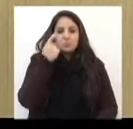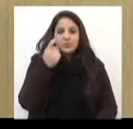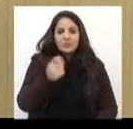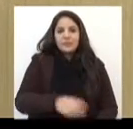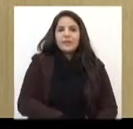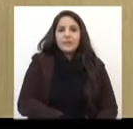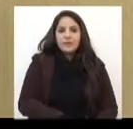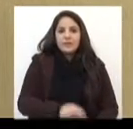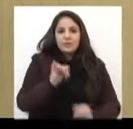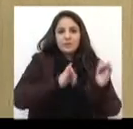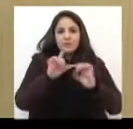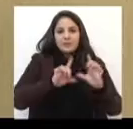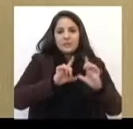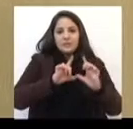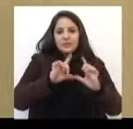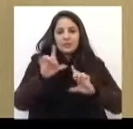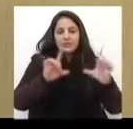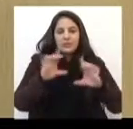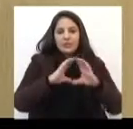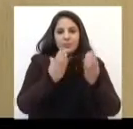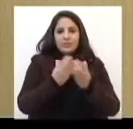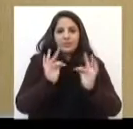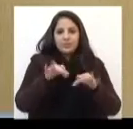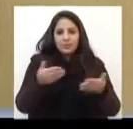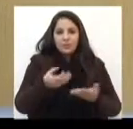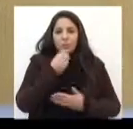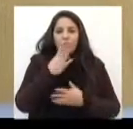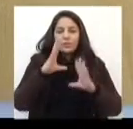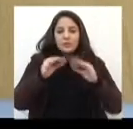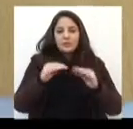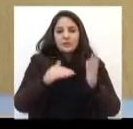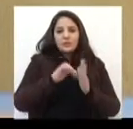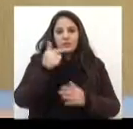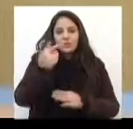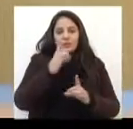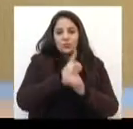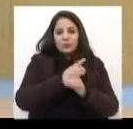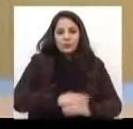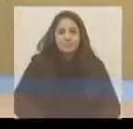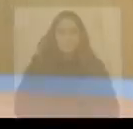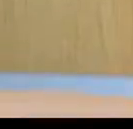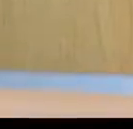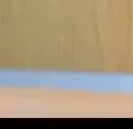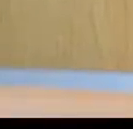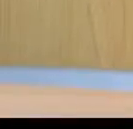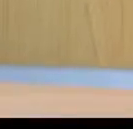o Jornal da Câmara termina aqui. Uma boa noite e até a nossa próxima edição.